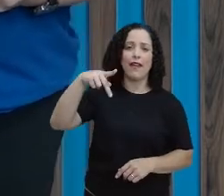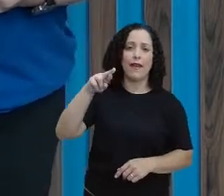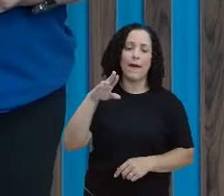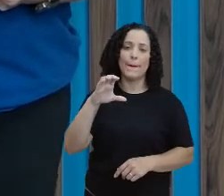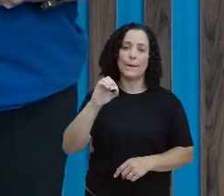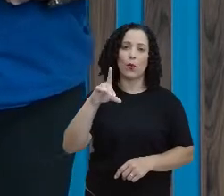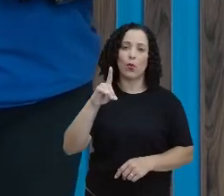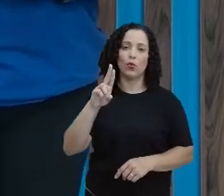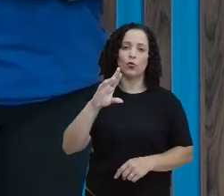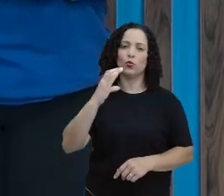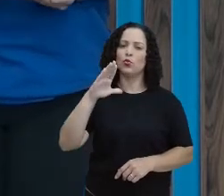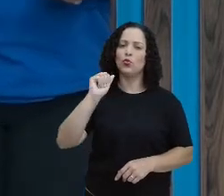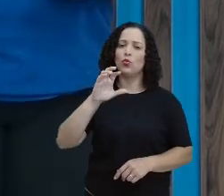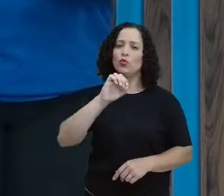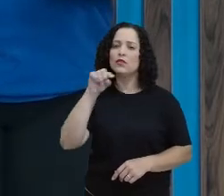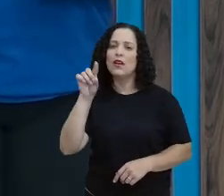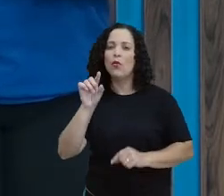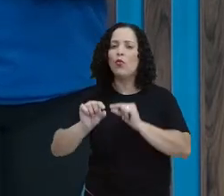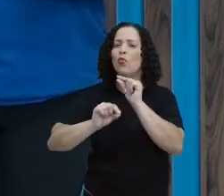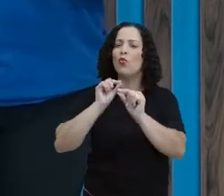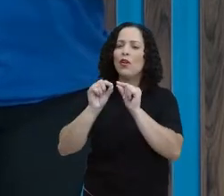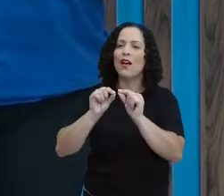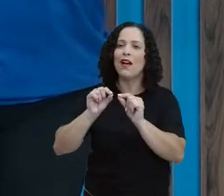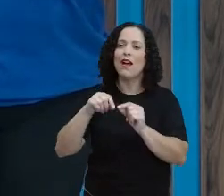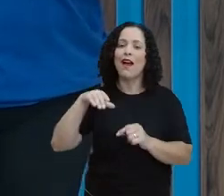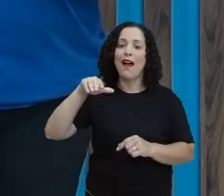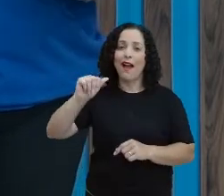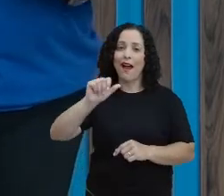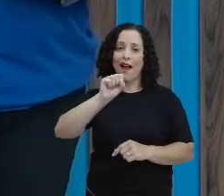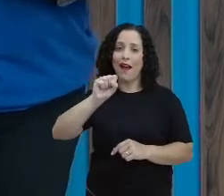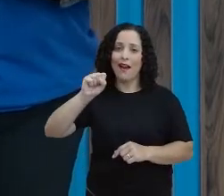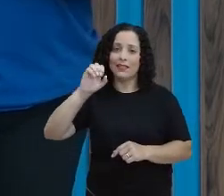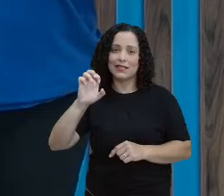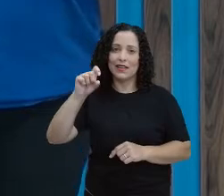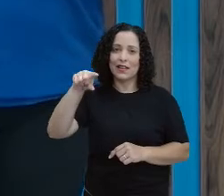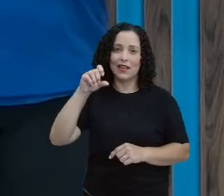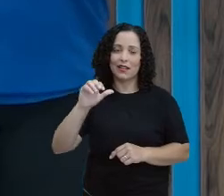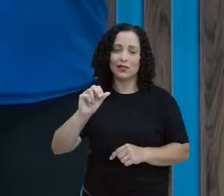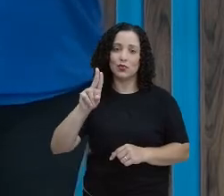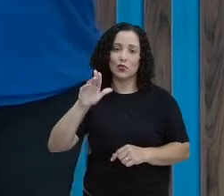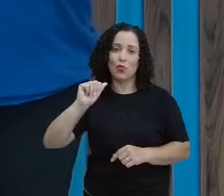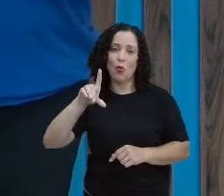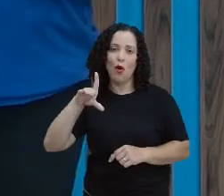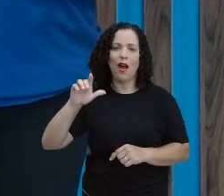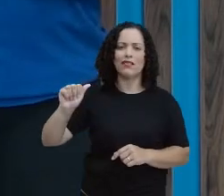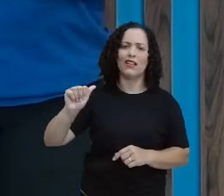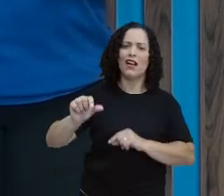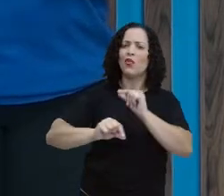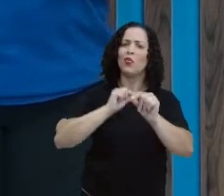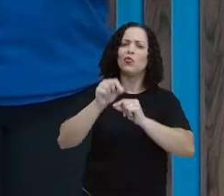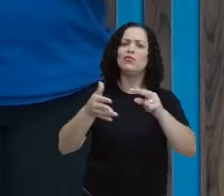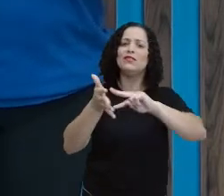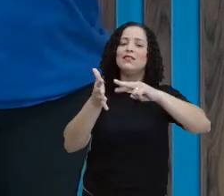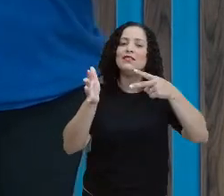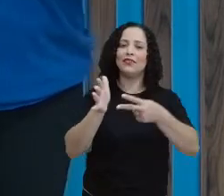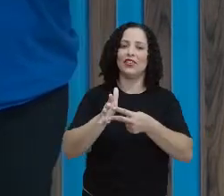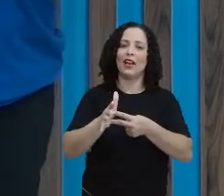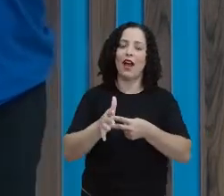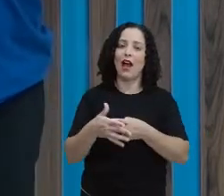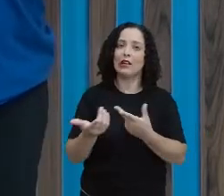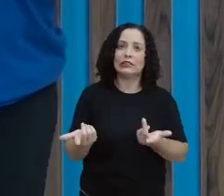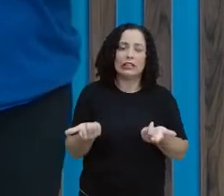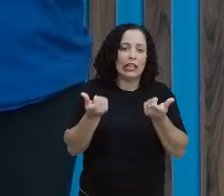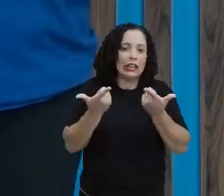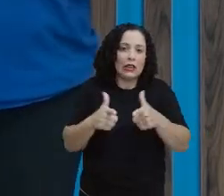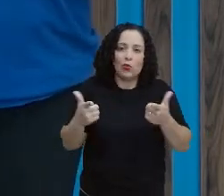reprodução assexuada, gente, os organismos vão se reproduzir assexuadamente, já está dizendo, né? Não